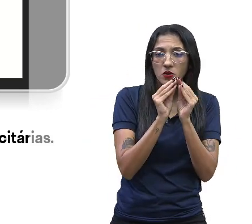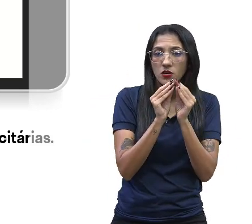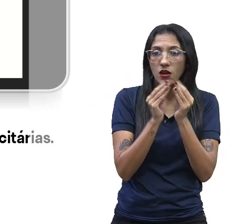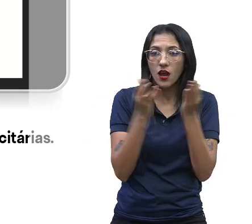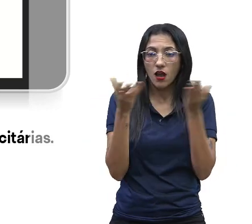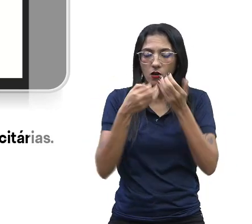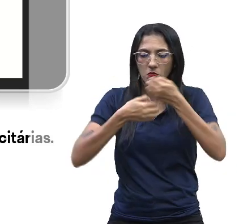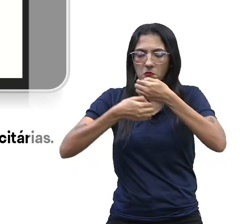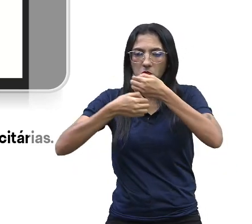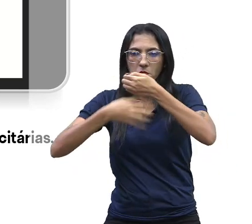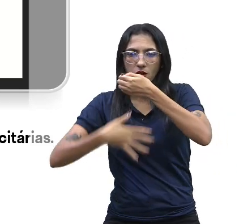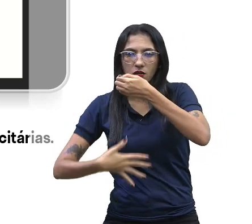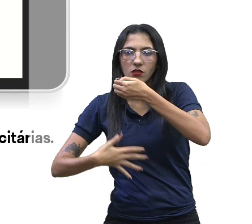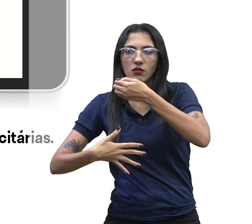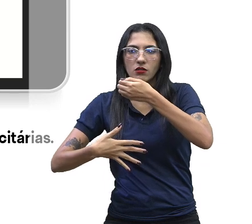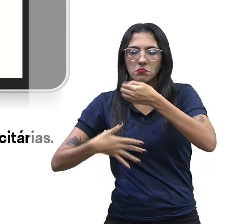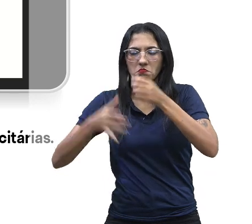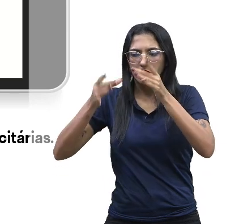detalhes dessa